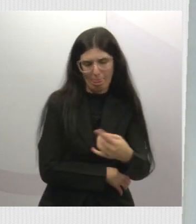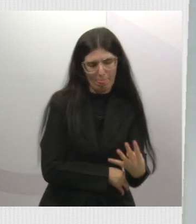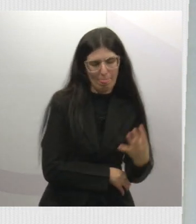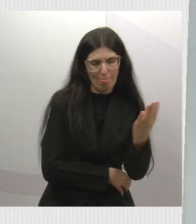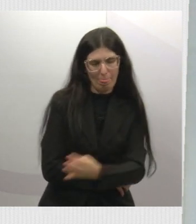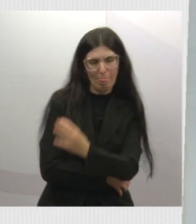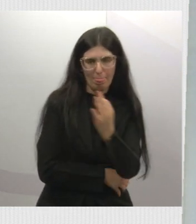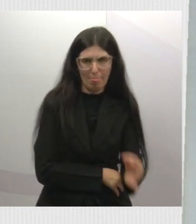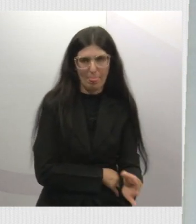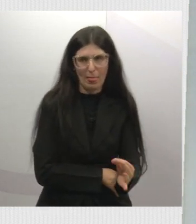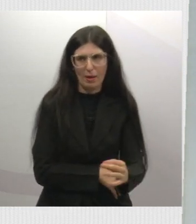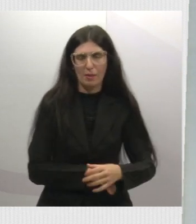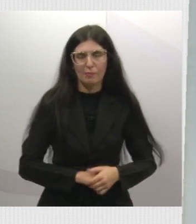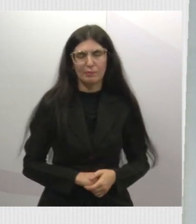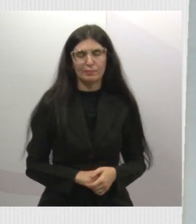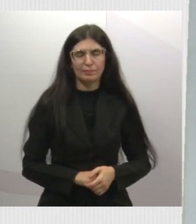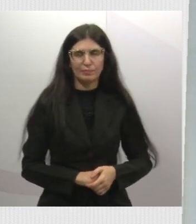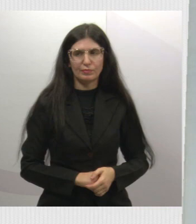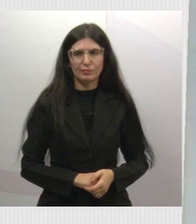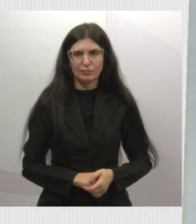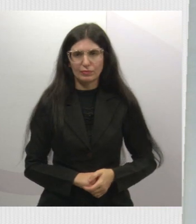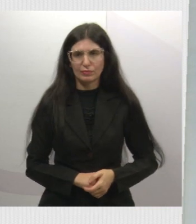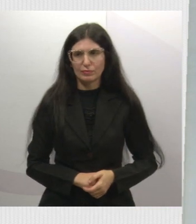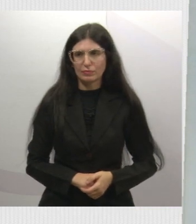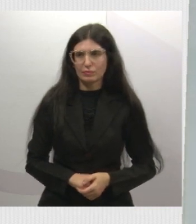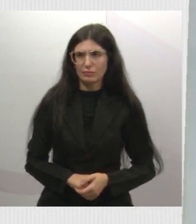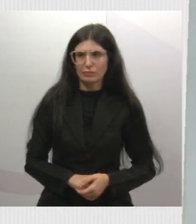24,24% sobre a meta orçada.